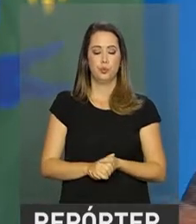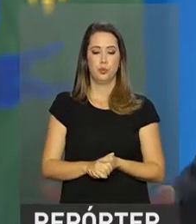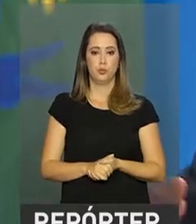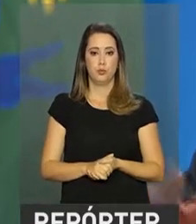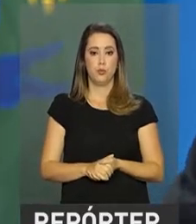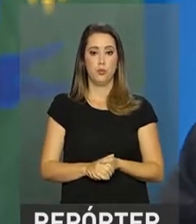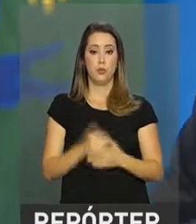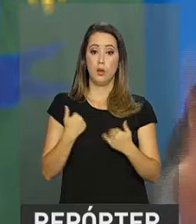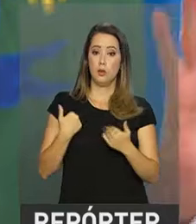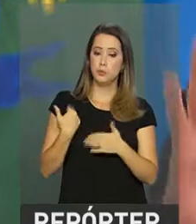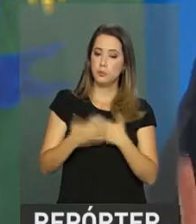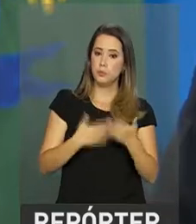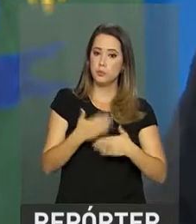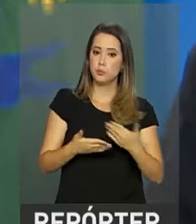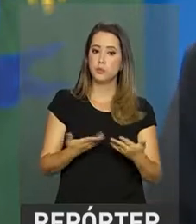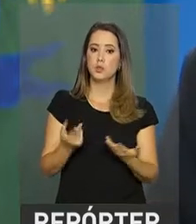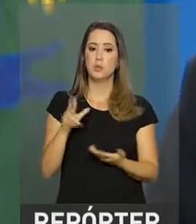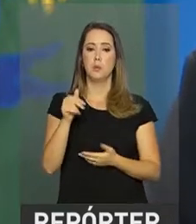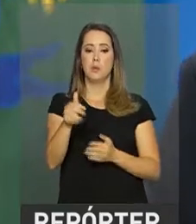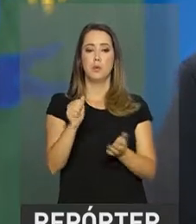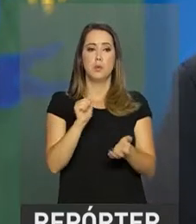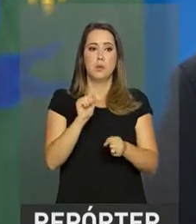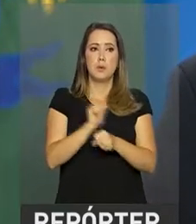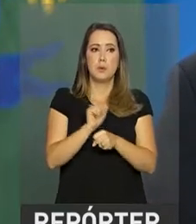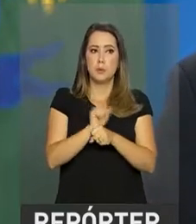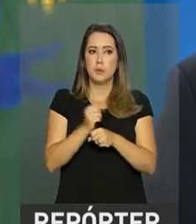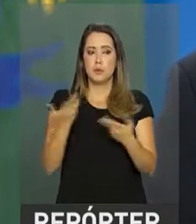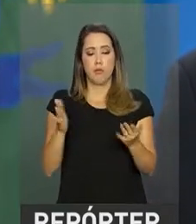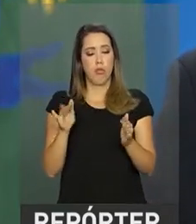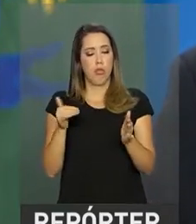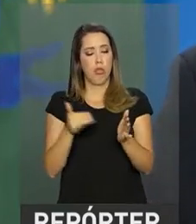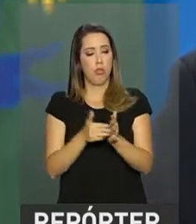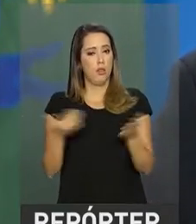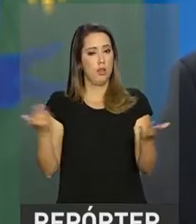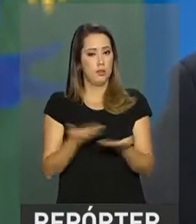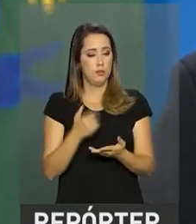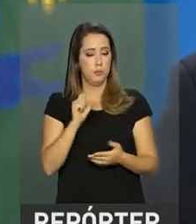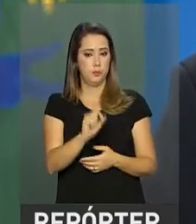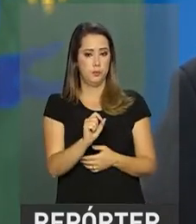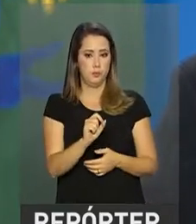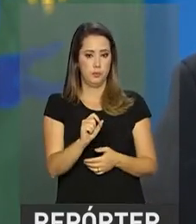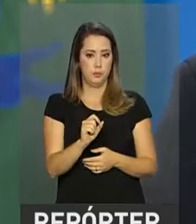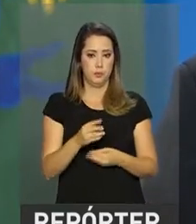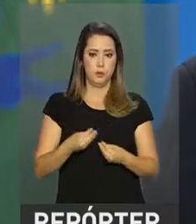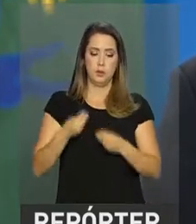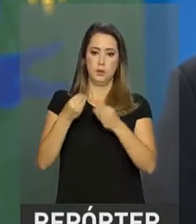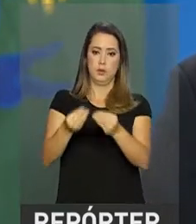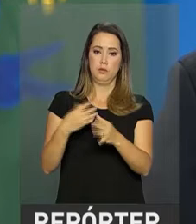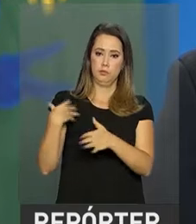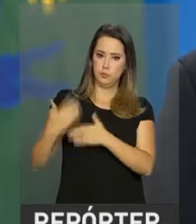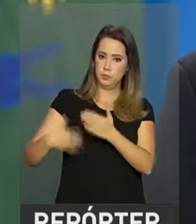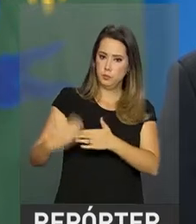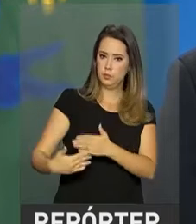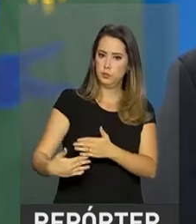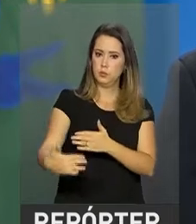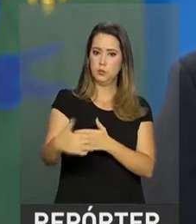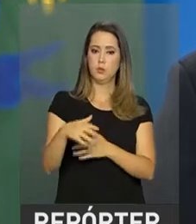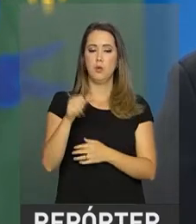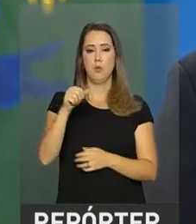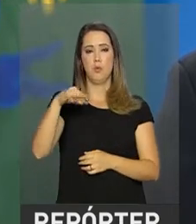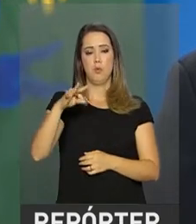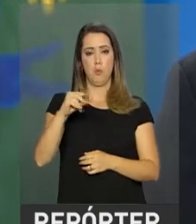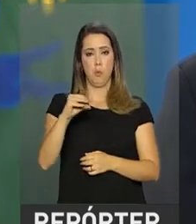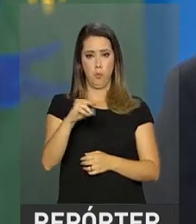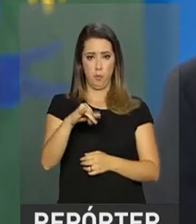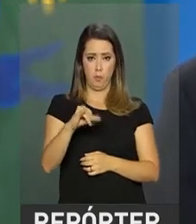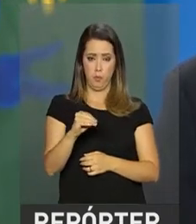segmento para não interrupção do que foi feito até agora a ele dará seguimento o antônio de pádua